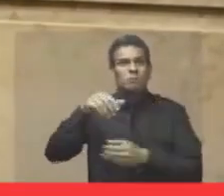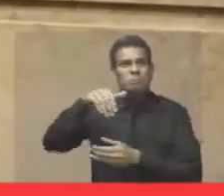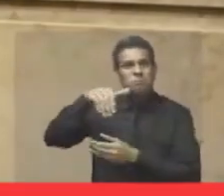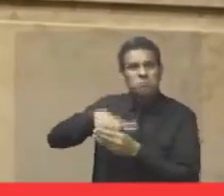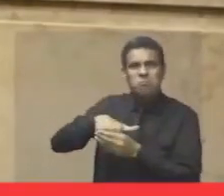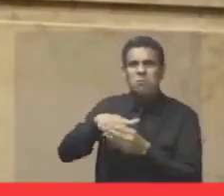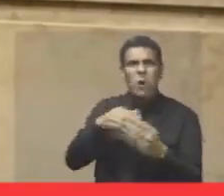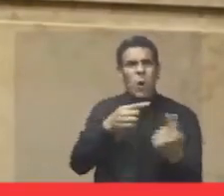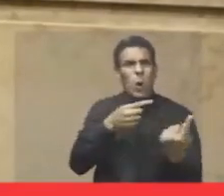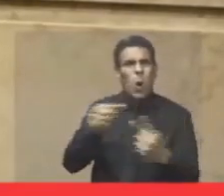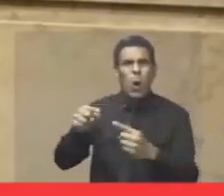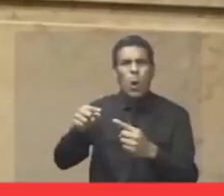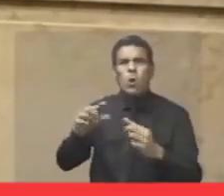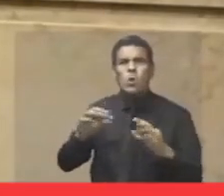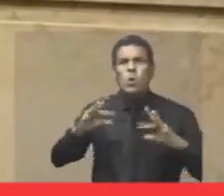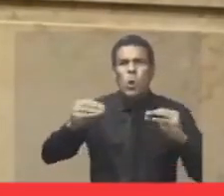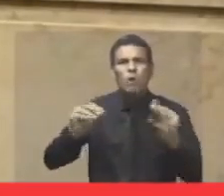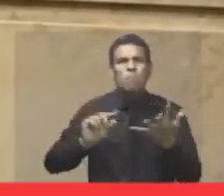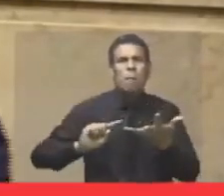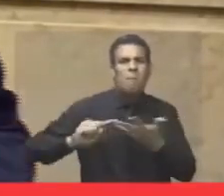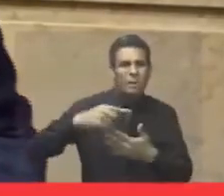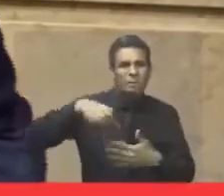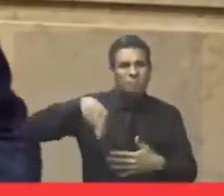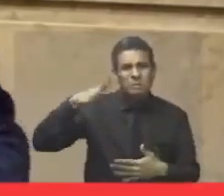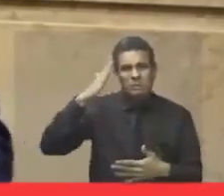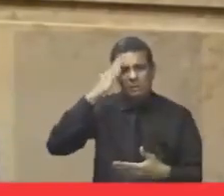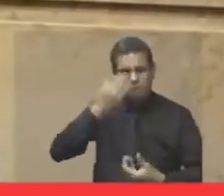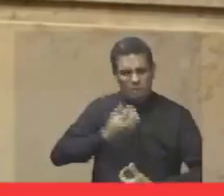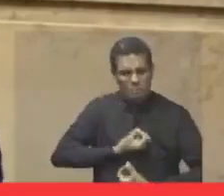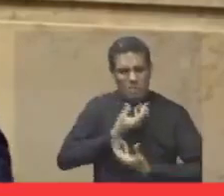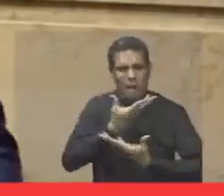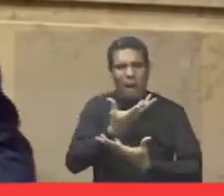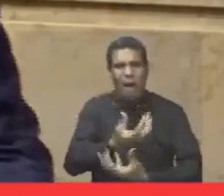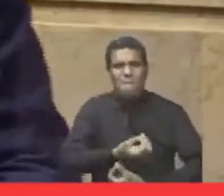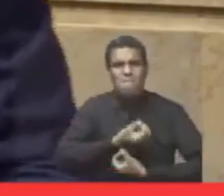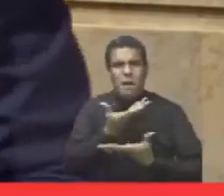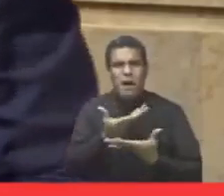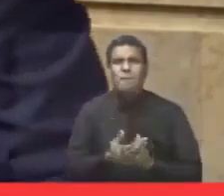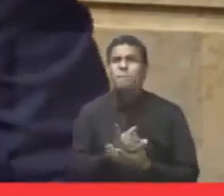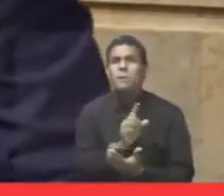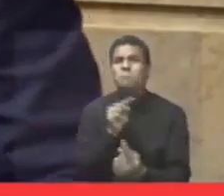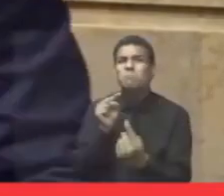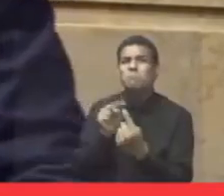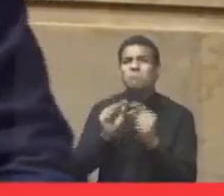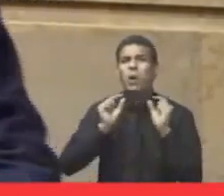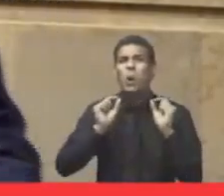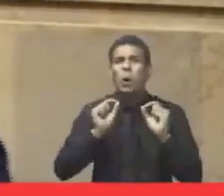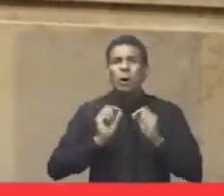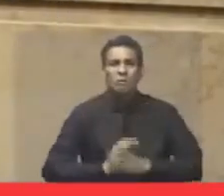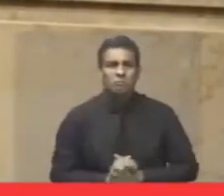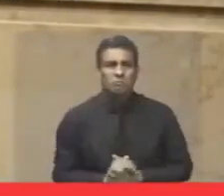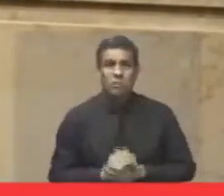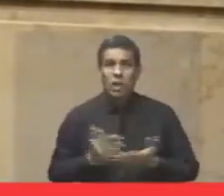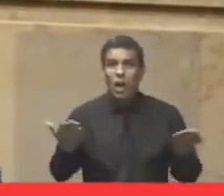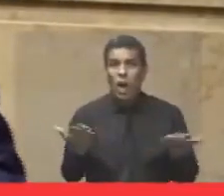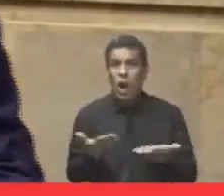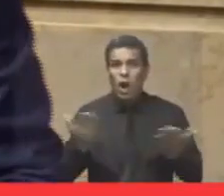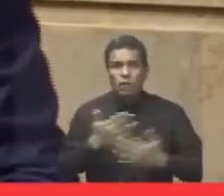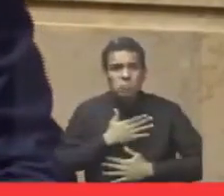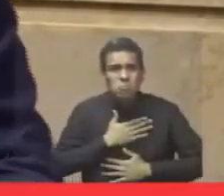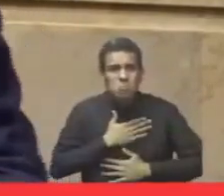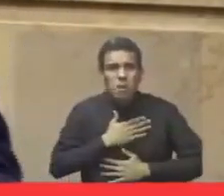voto contrário, por todos os motivos que eu expressei aqui, para dizer o seguinte: hoje, para